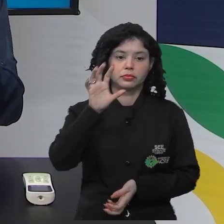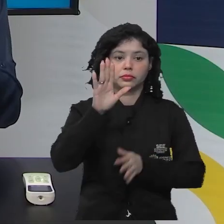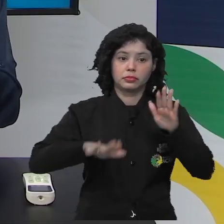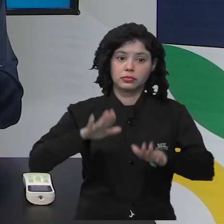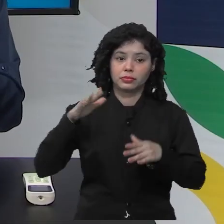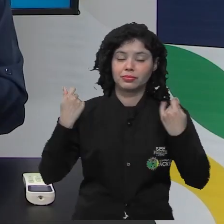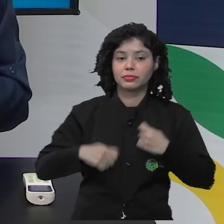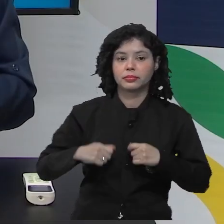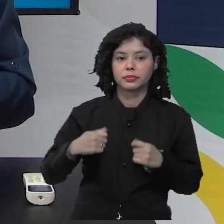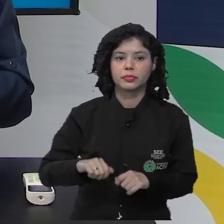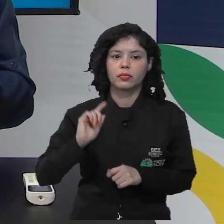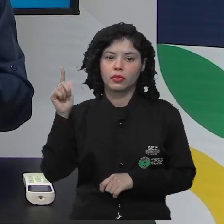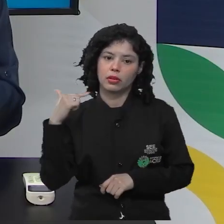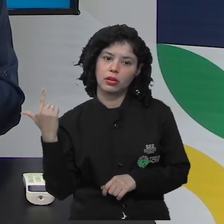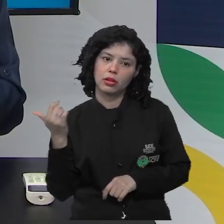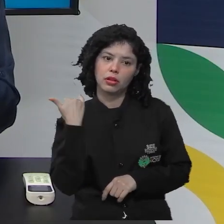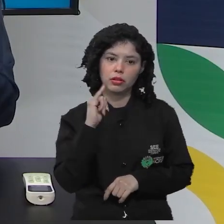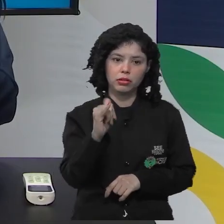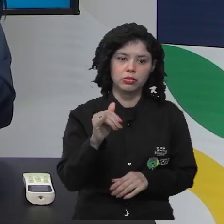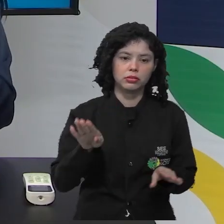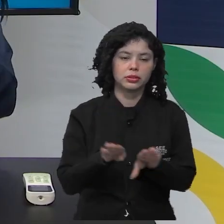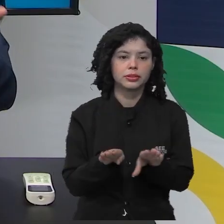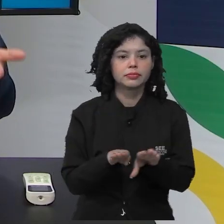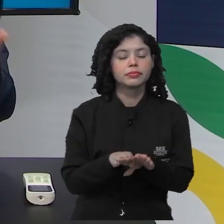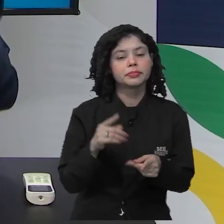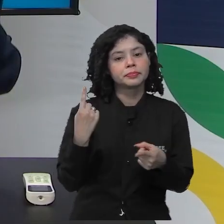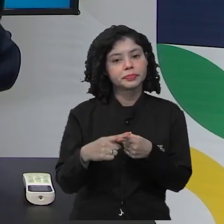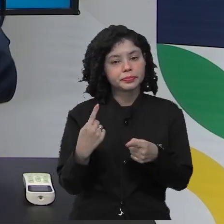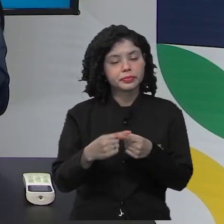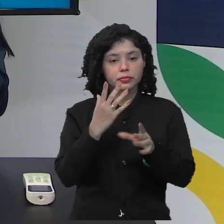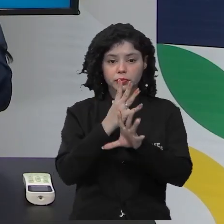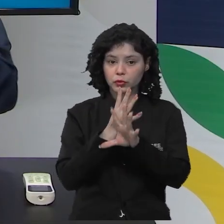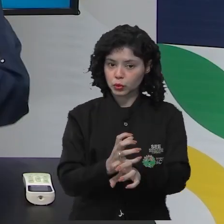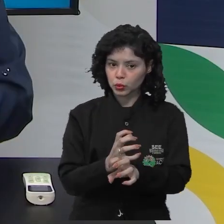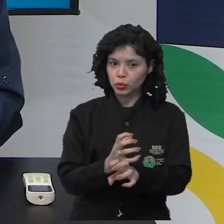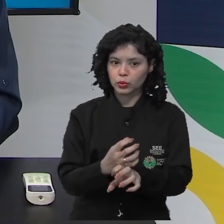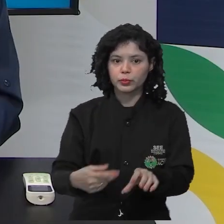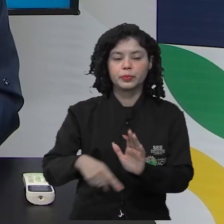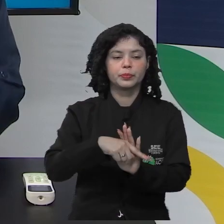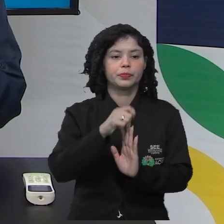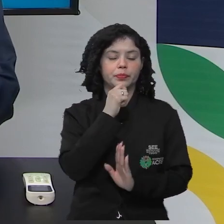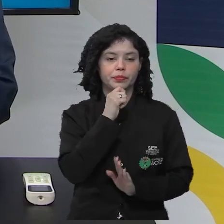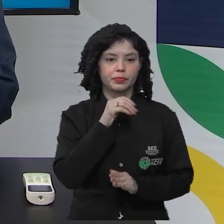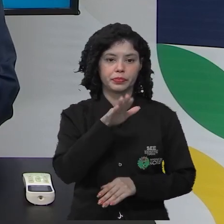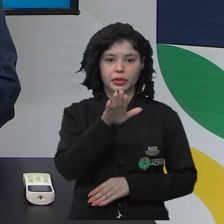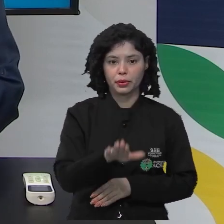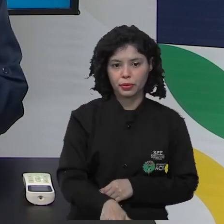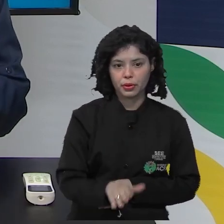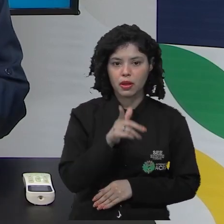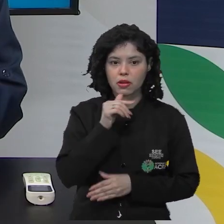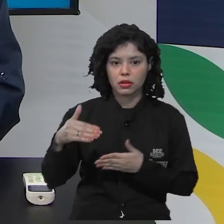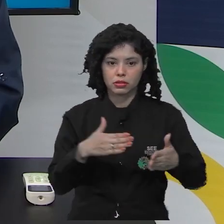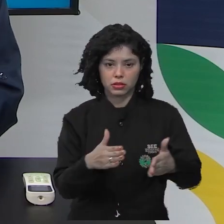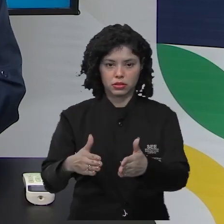vezes a gente precisa acionar um outro tipo de energia por conta das secas, da baixa ali do rio. Então, essas daí são as